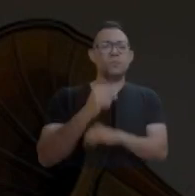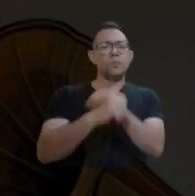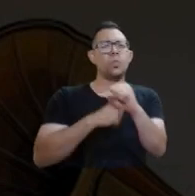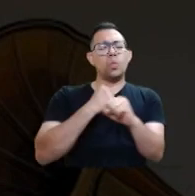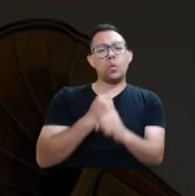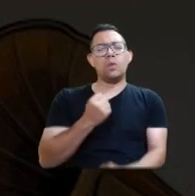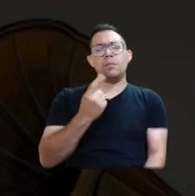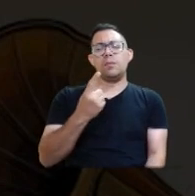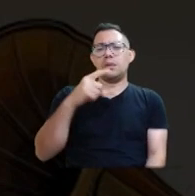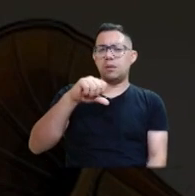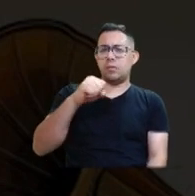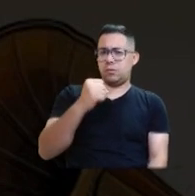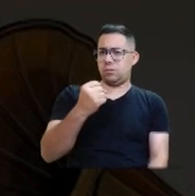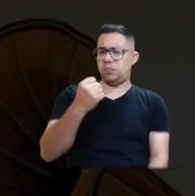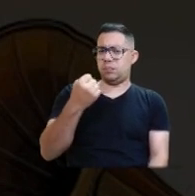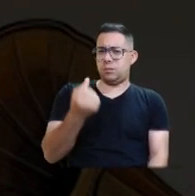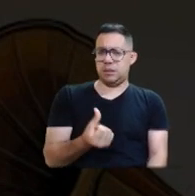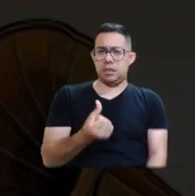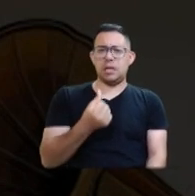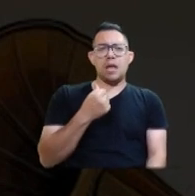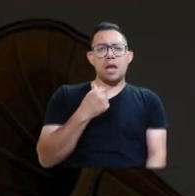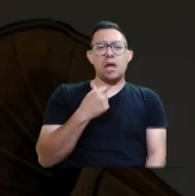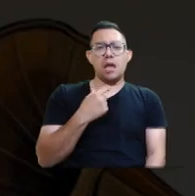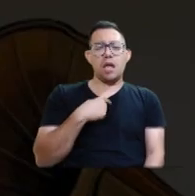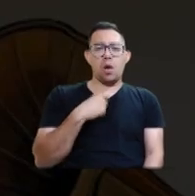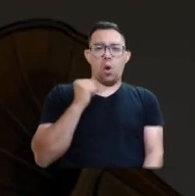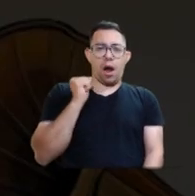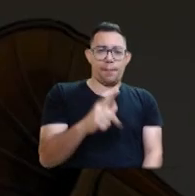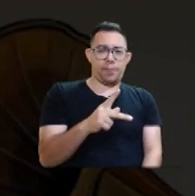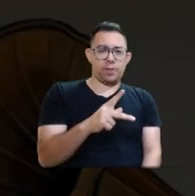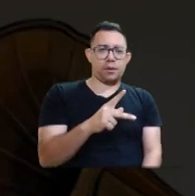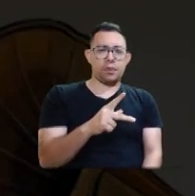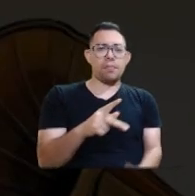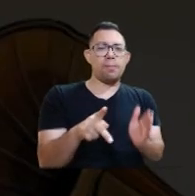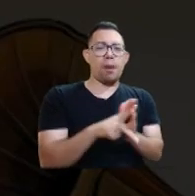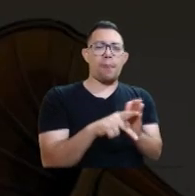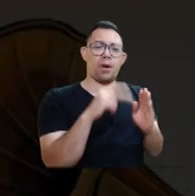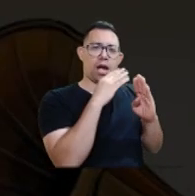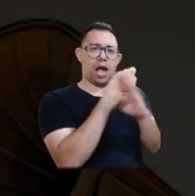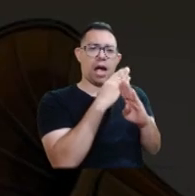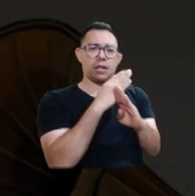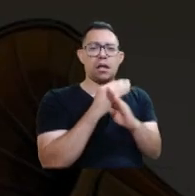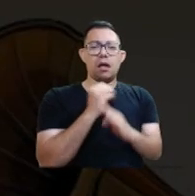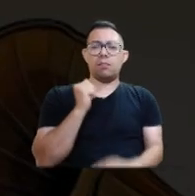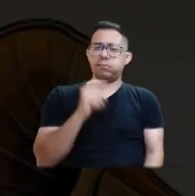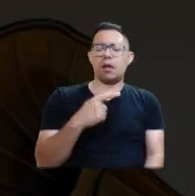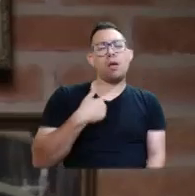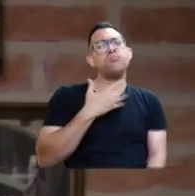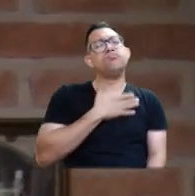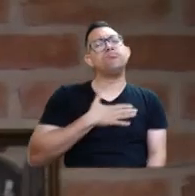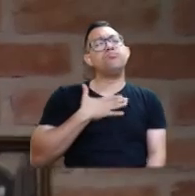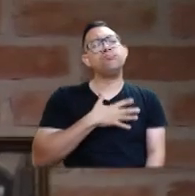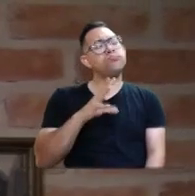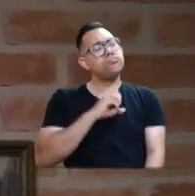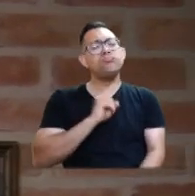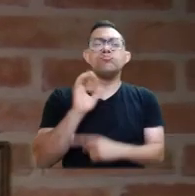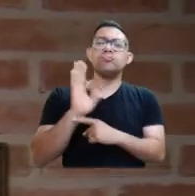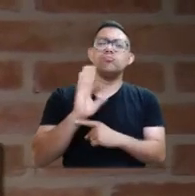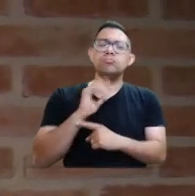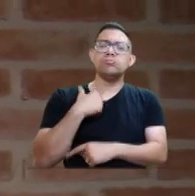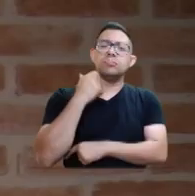Em 86 eu estava aposentado, eu era gerente da nossa caixa, nosso banco. Gostava muito de